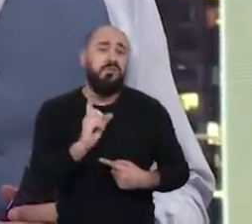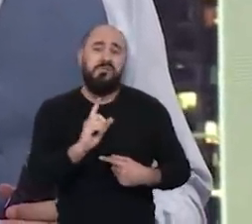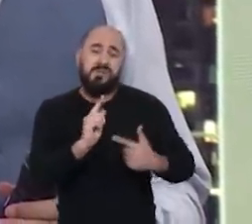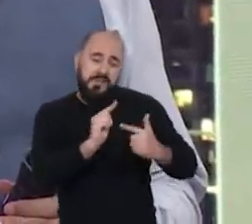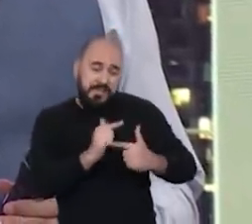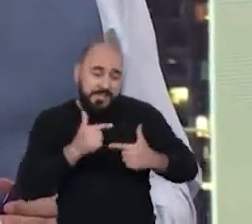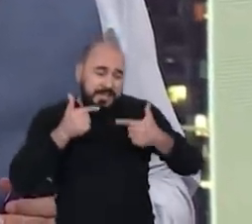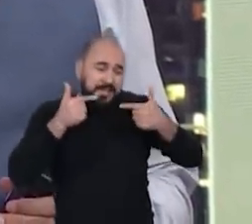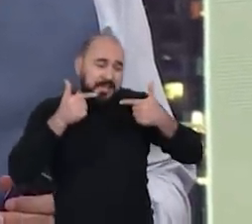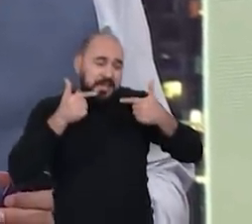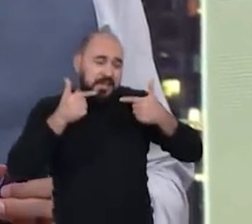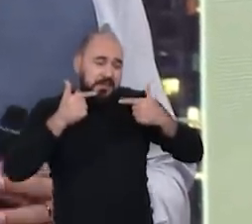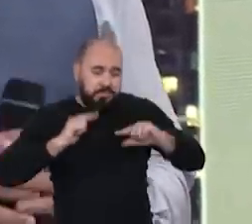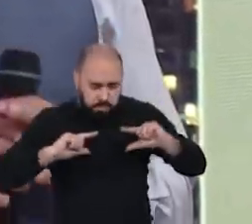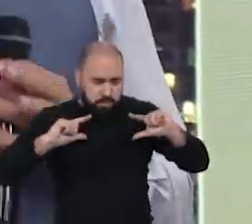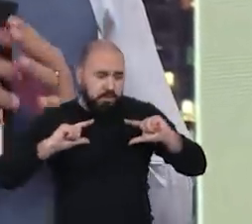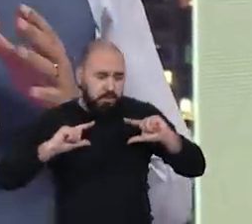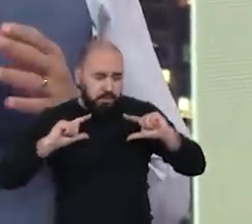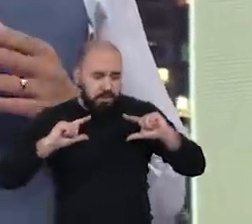sorrir.